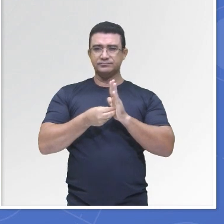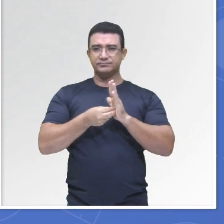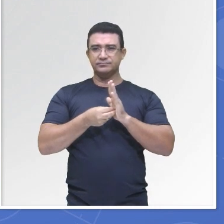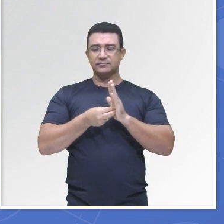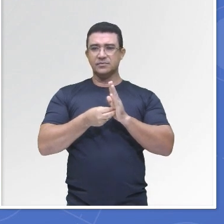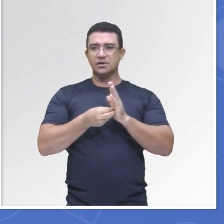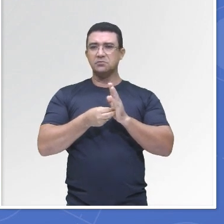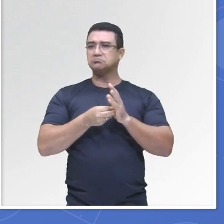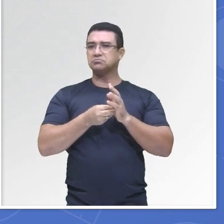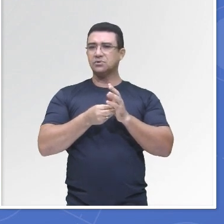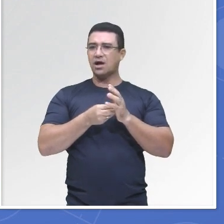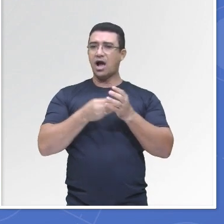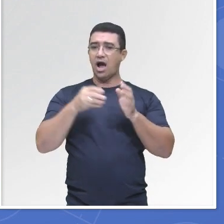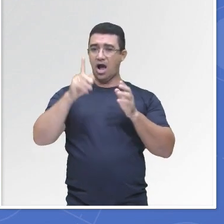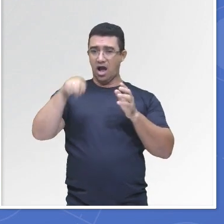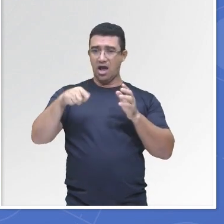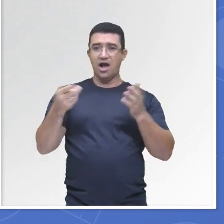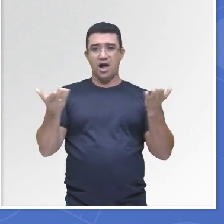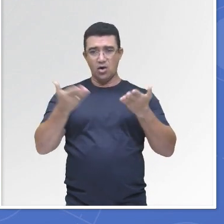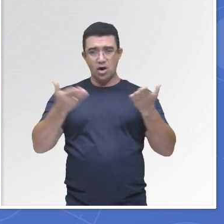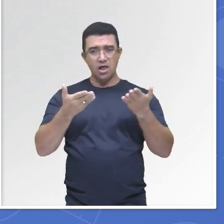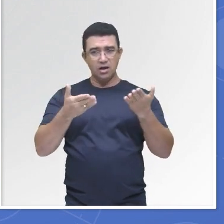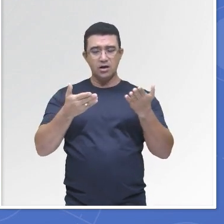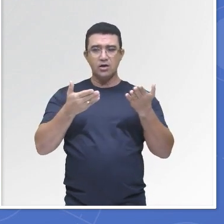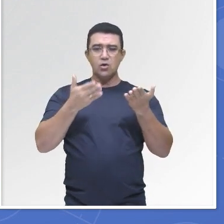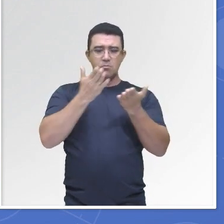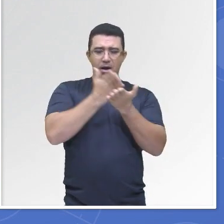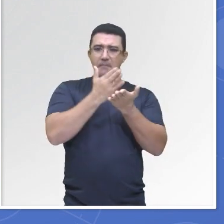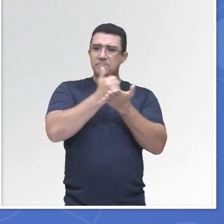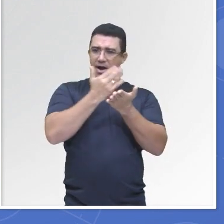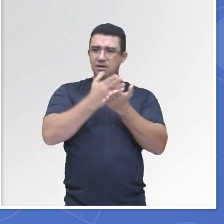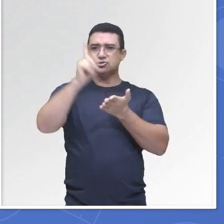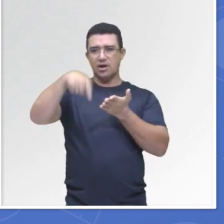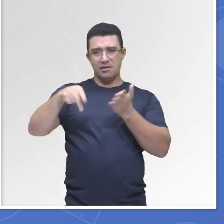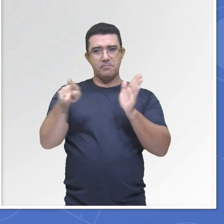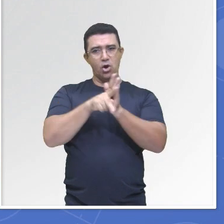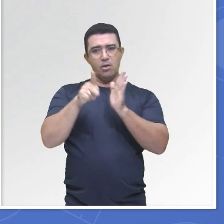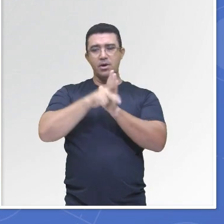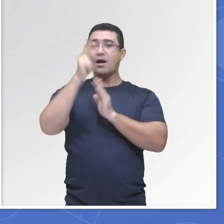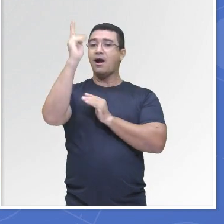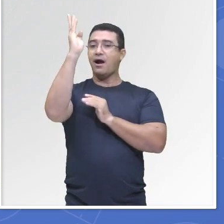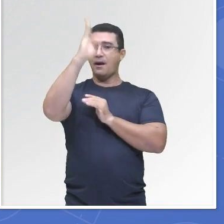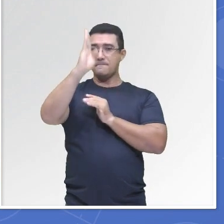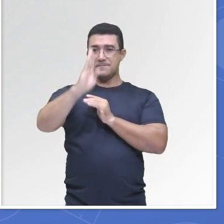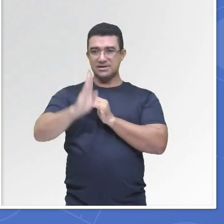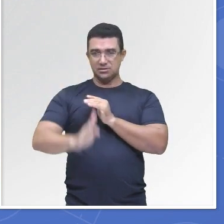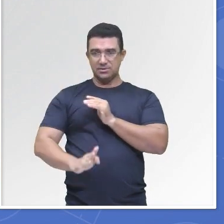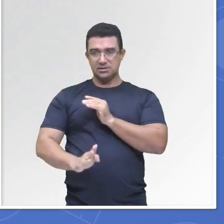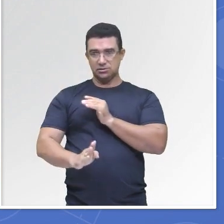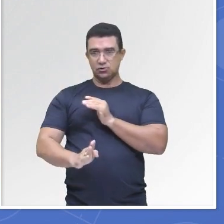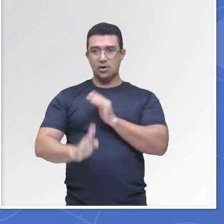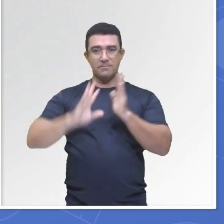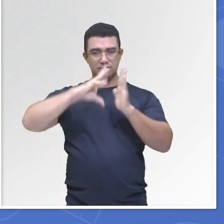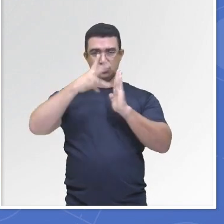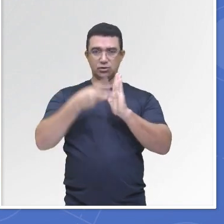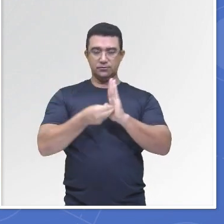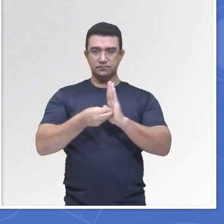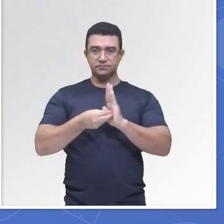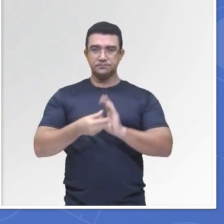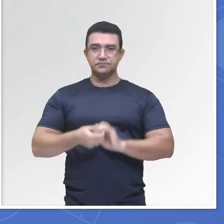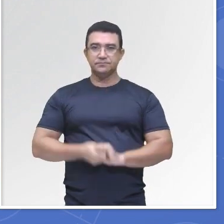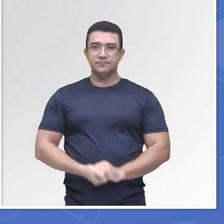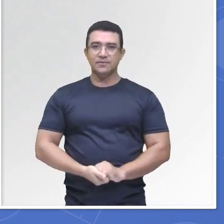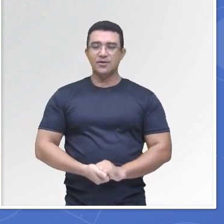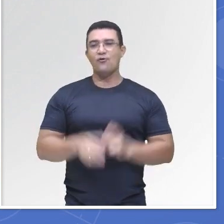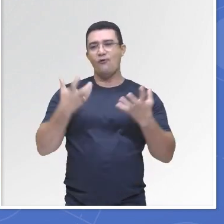que ele pertencesse ao Brasil, né? Uma parte da Amazônia, já que ela também engloba aí outros países da América do Sul. Então, gente,